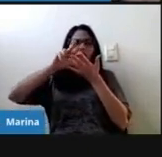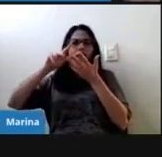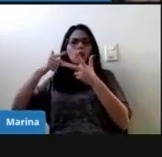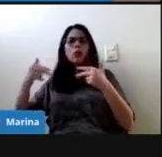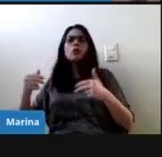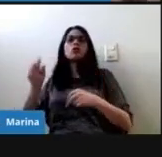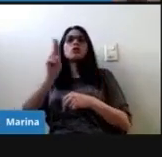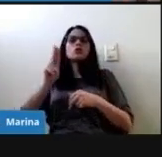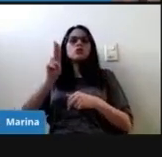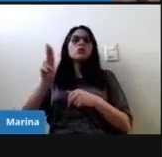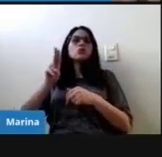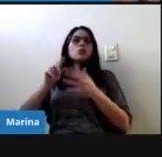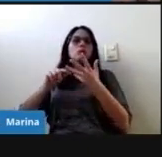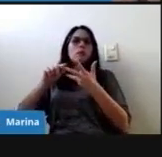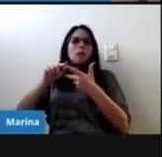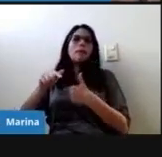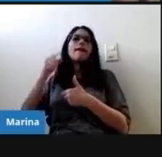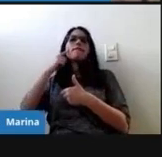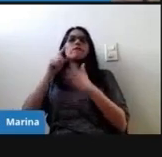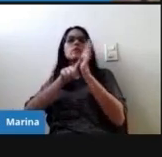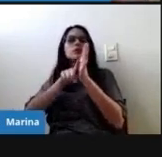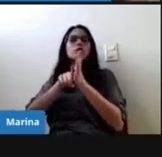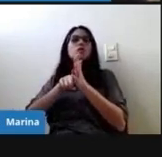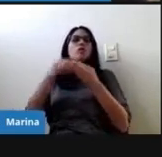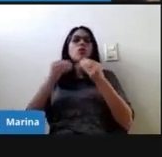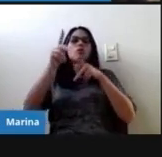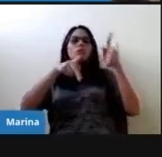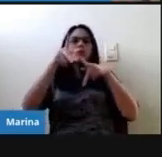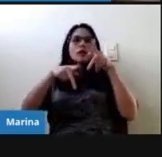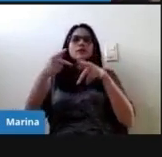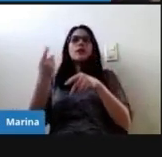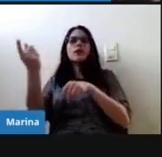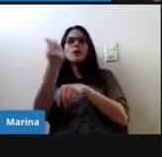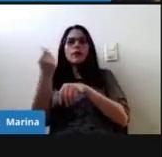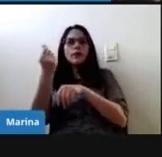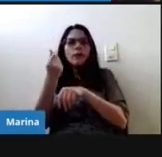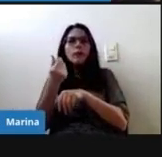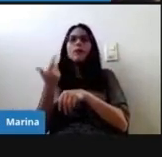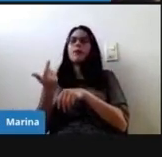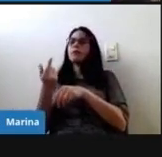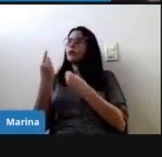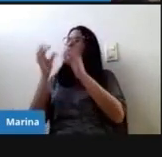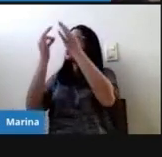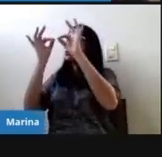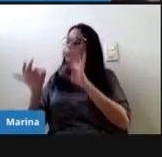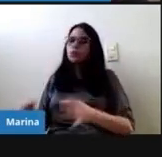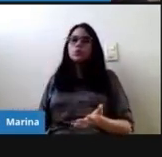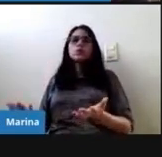indicadores epidemiológicos, sociais, demográficos e econômicos, indicadores de infraestrutura